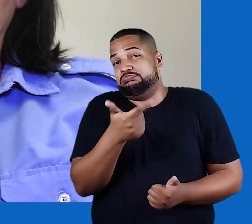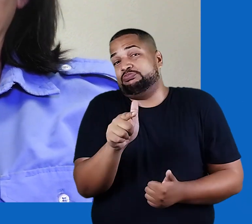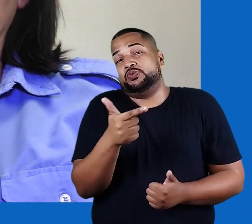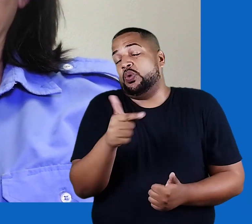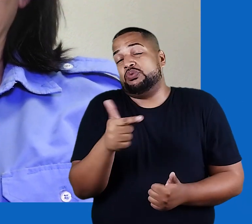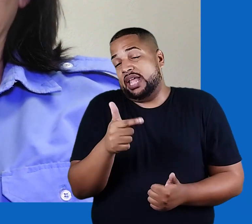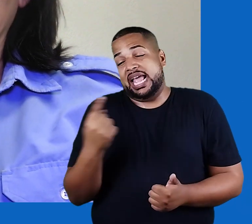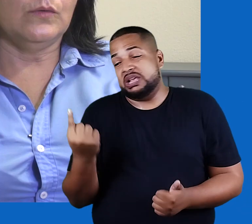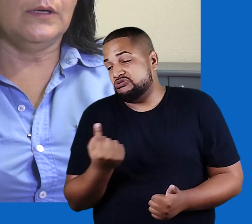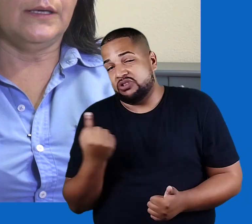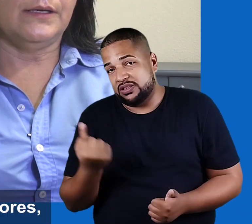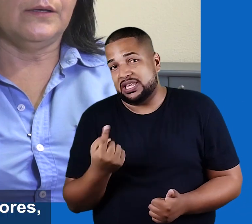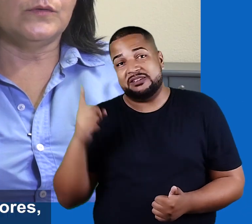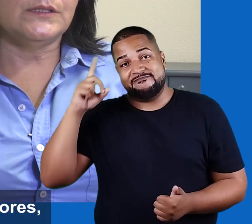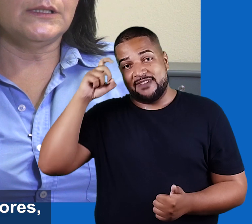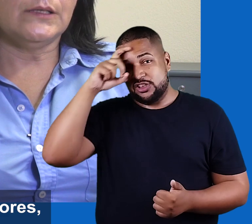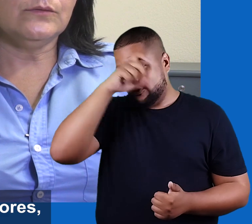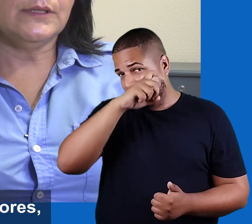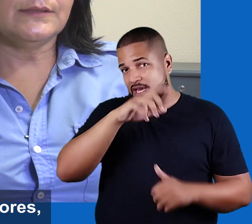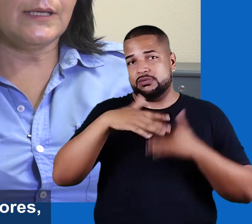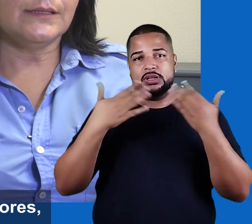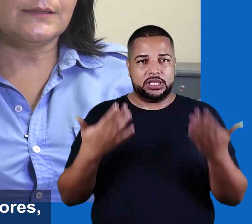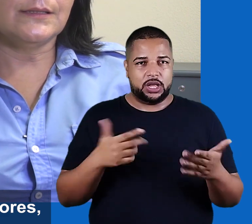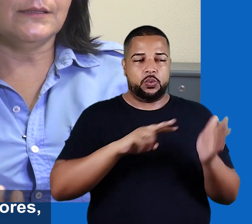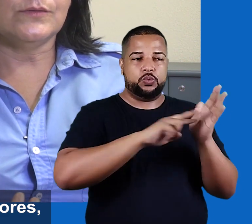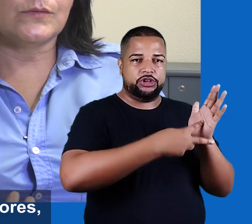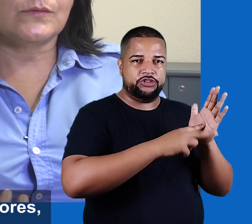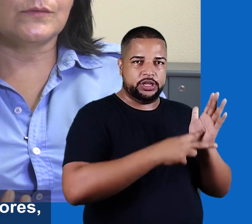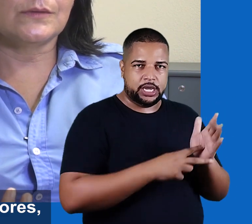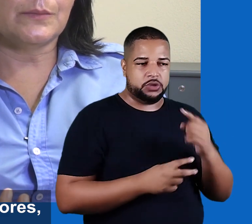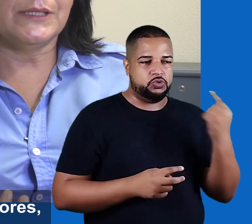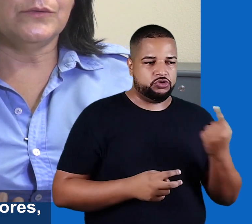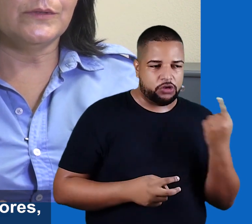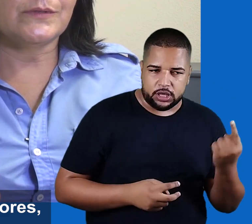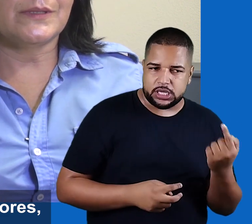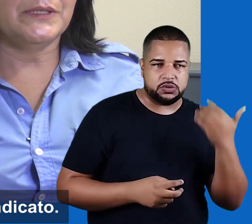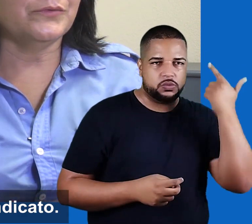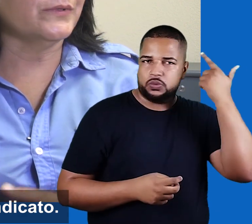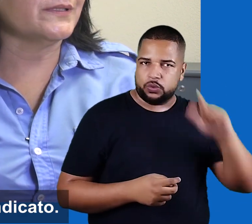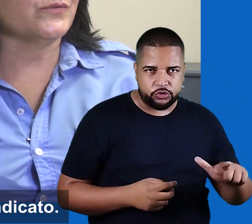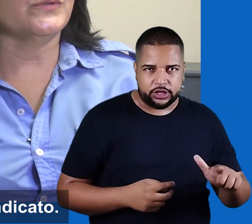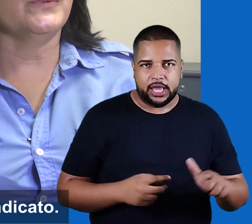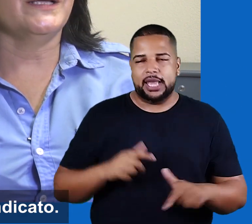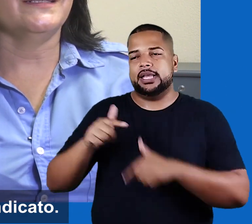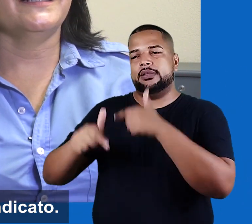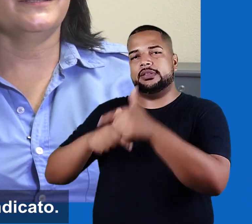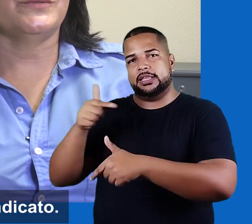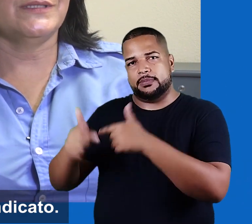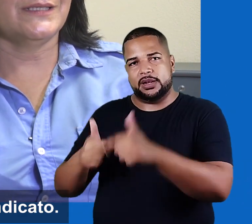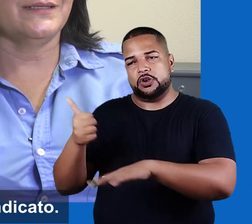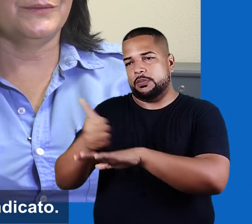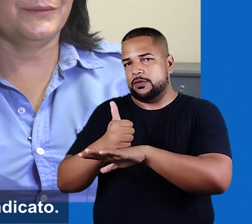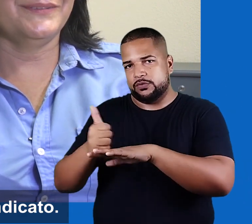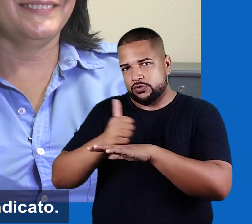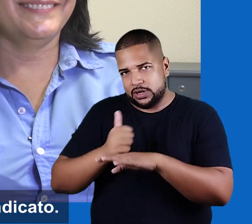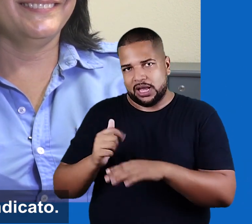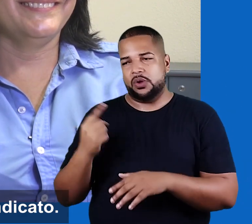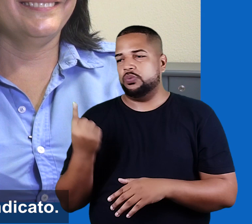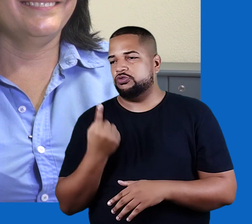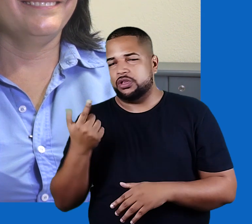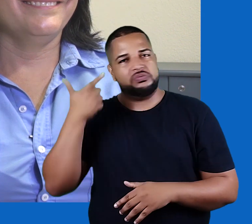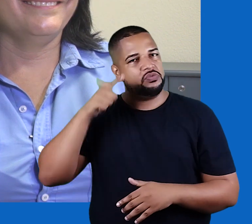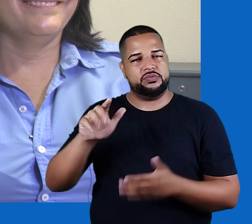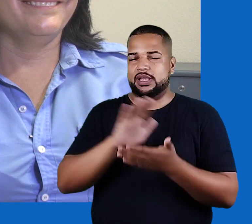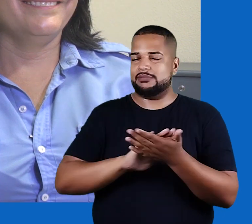amparo. O sindicato não é nada sem os trabalhadores não são nada sem o sindicato.